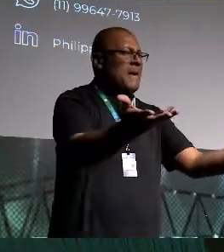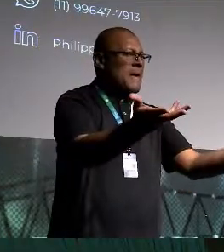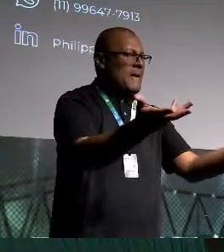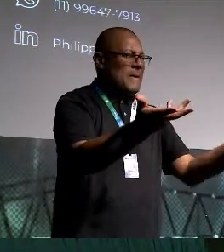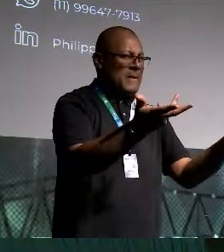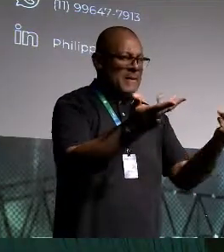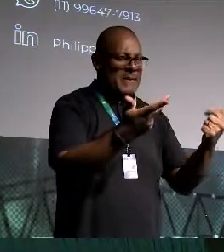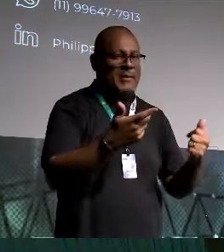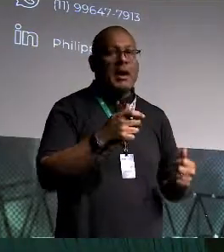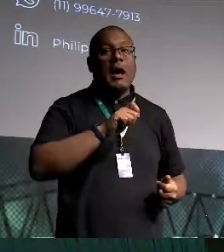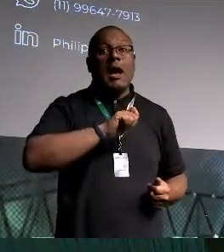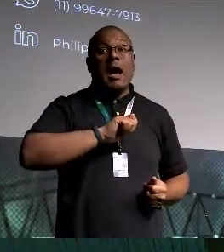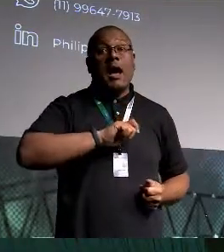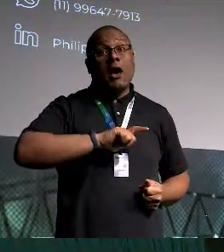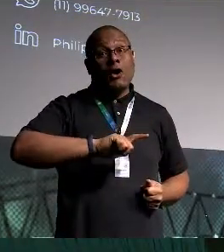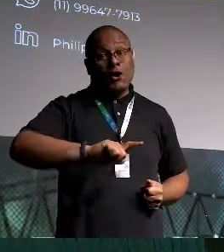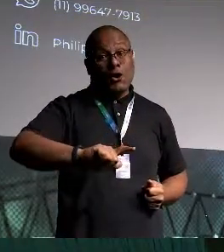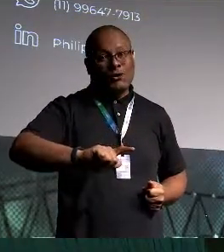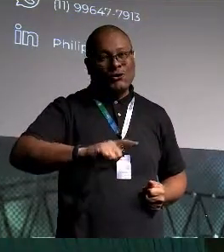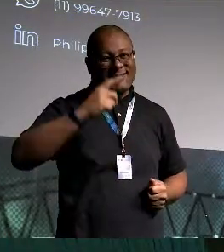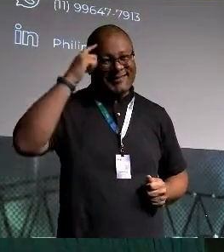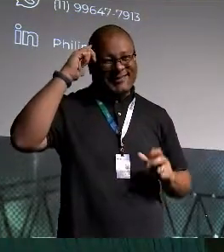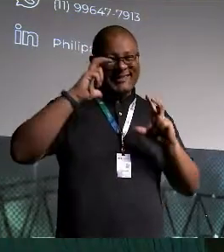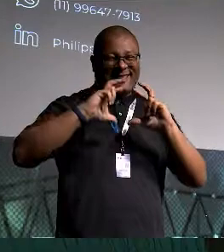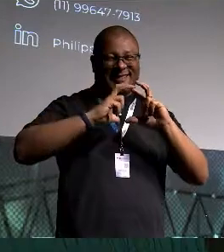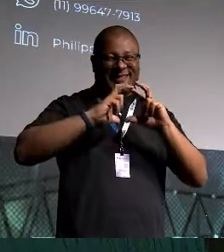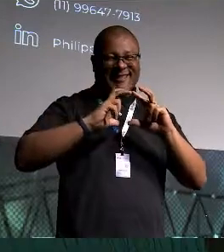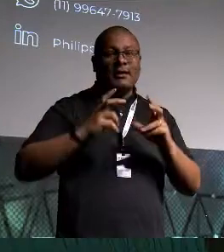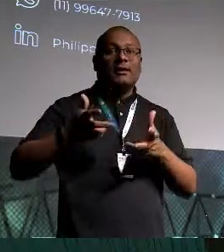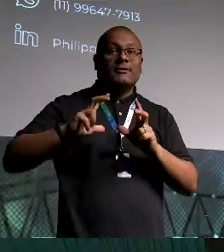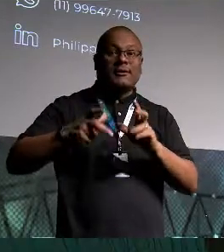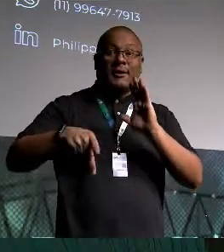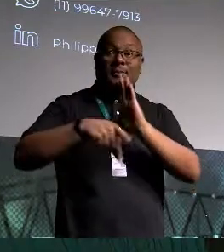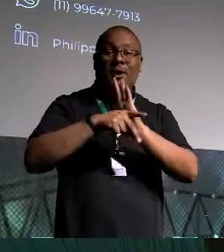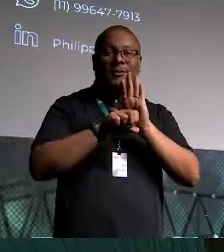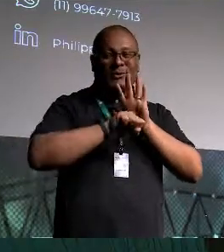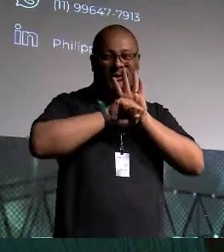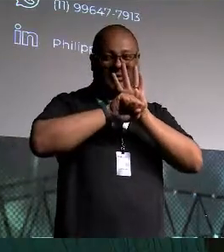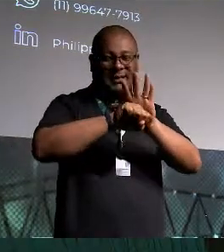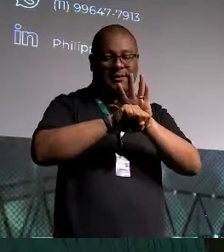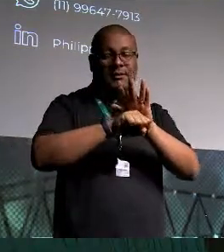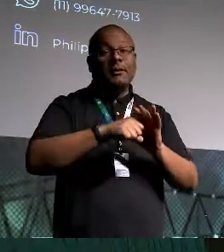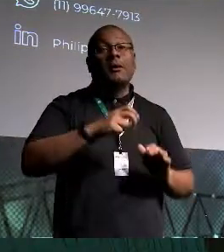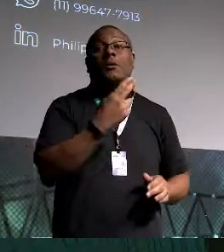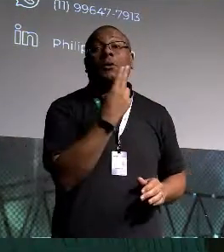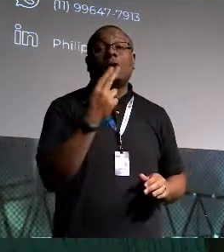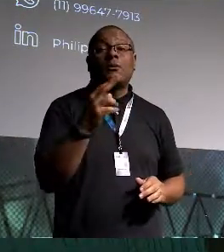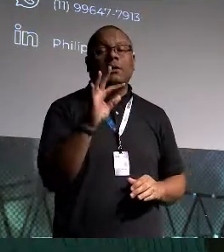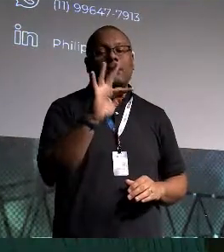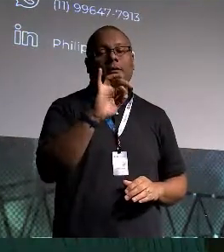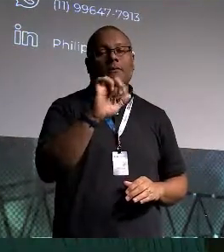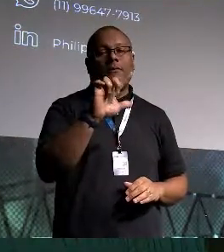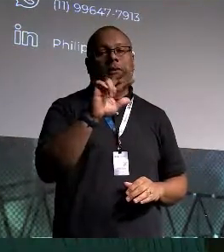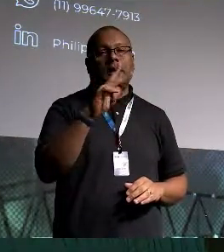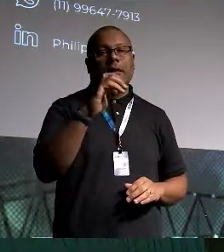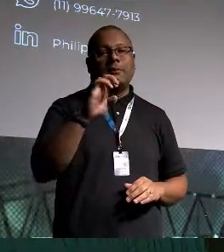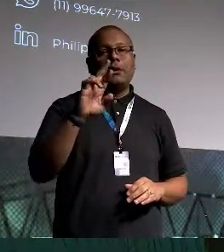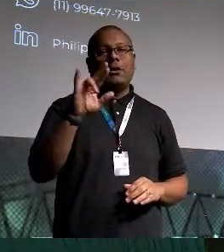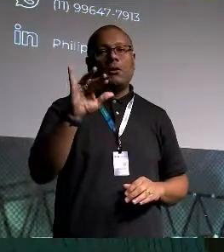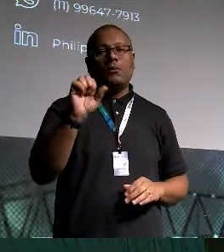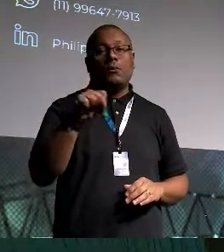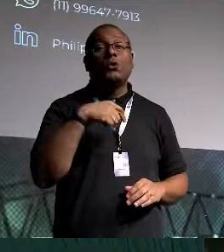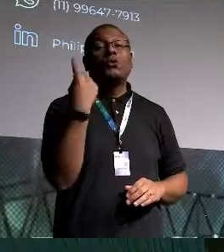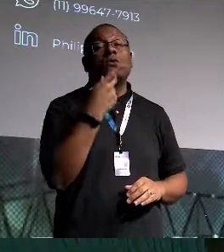fantástico azul, com aquele cubo mágico aqui do TDC. E meu nome é Felipe Rosa, meus colegas me chamam